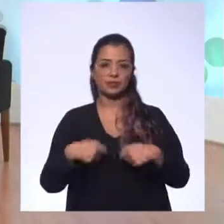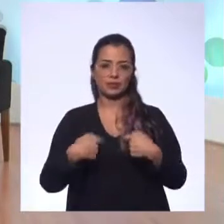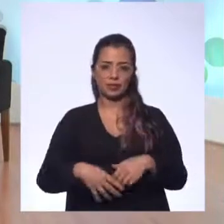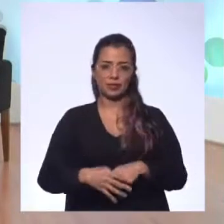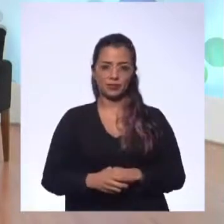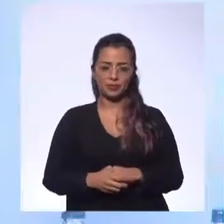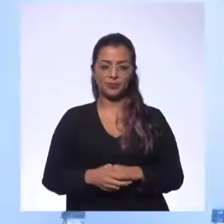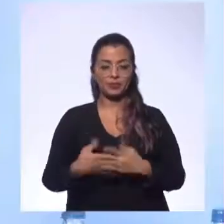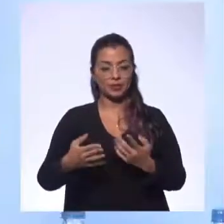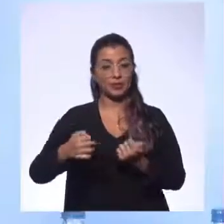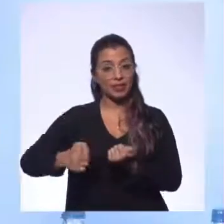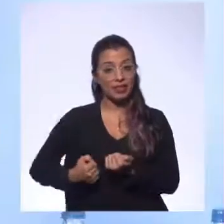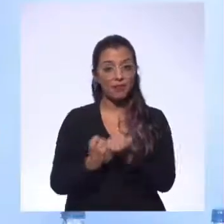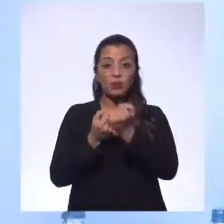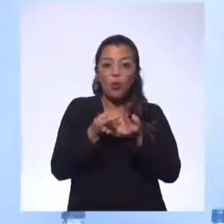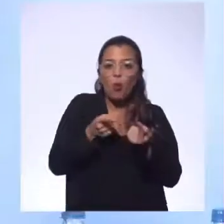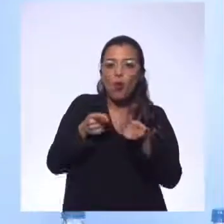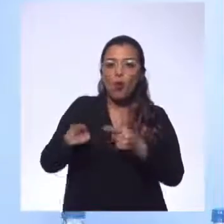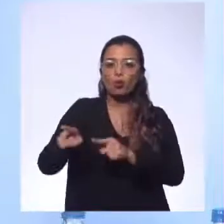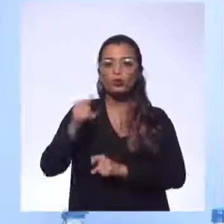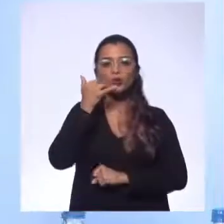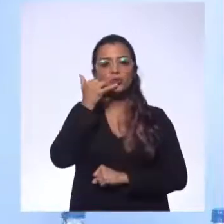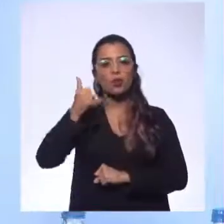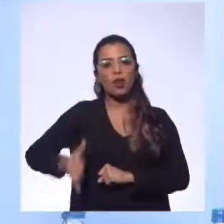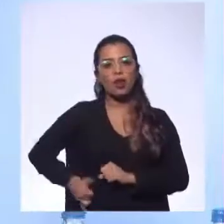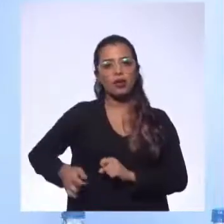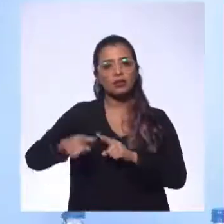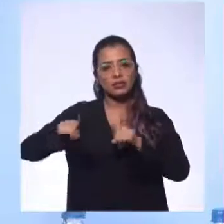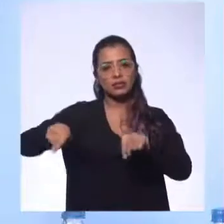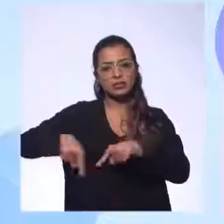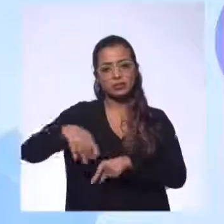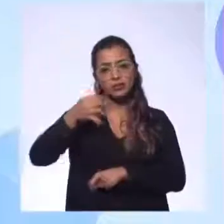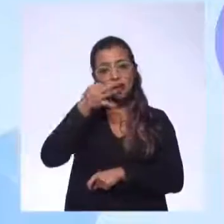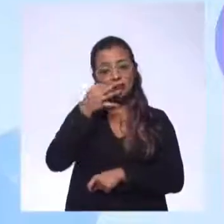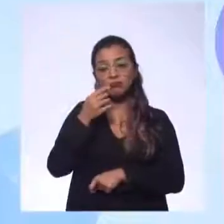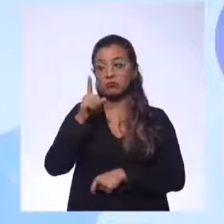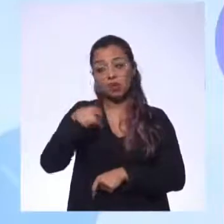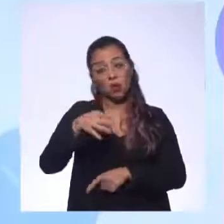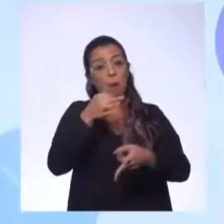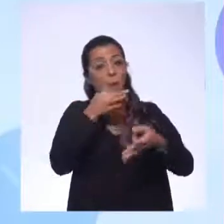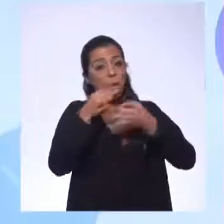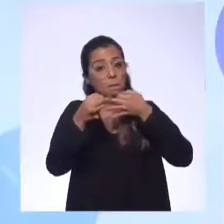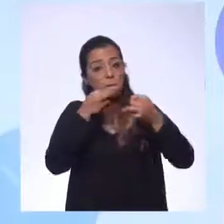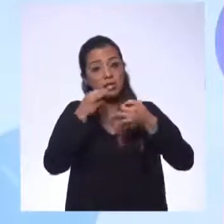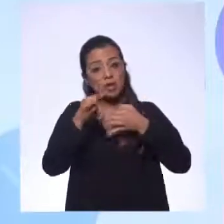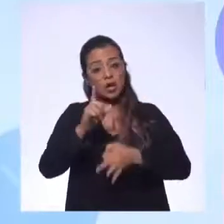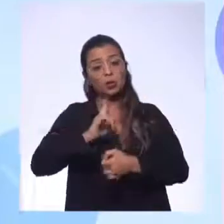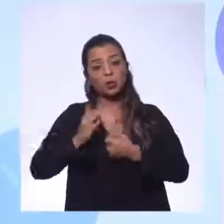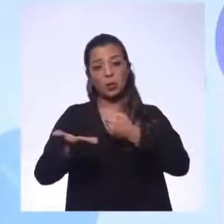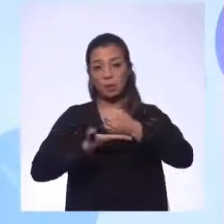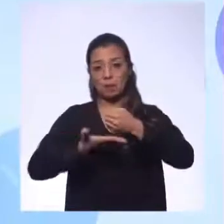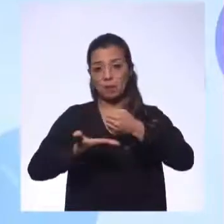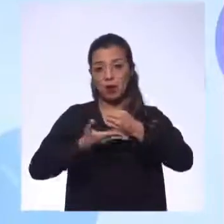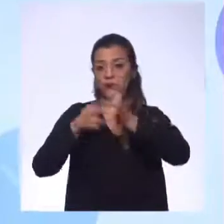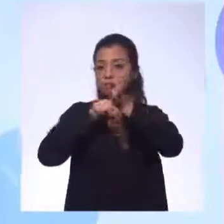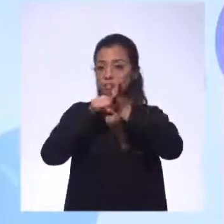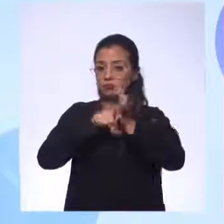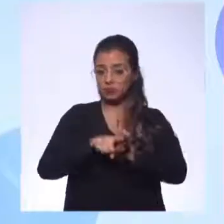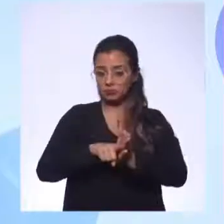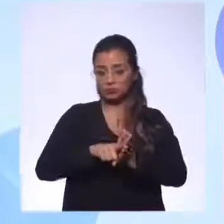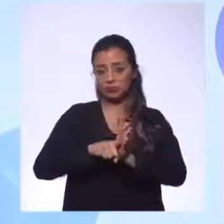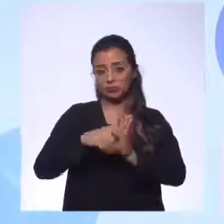Então, defende-se que não deve usar celular em sala de aula. É uma opinião, né? Uma opinião, com base aí, com os